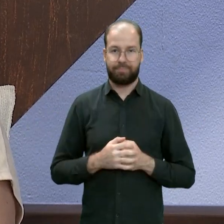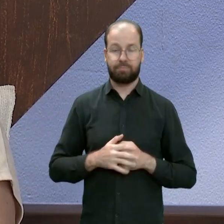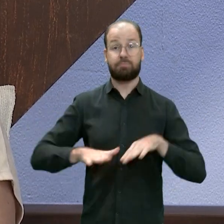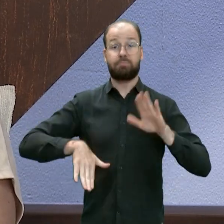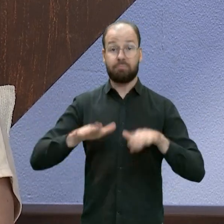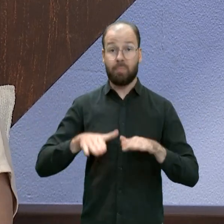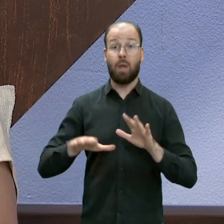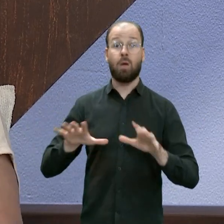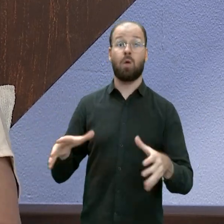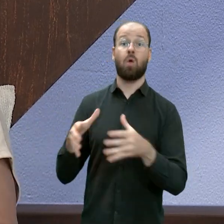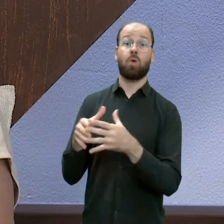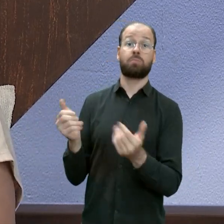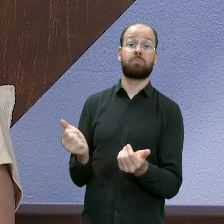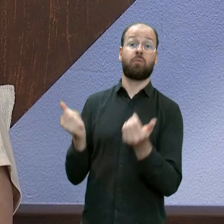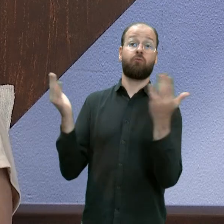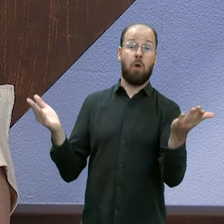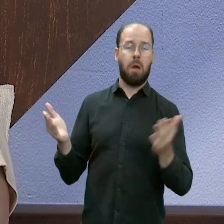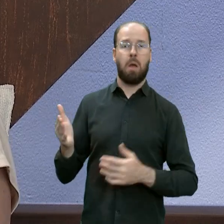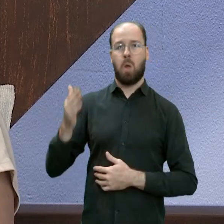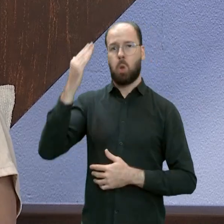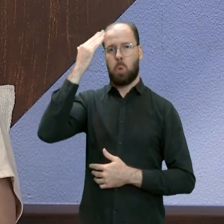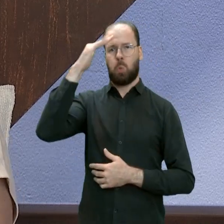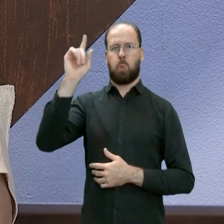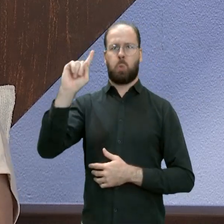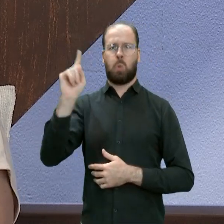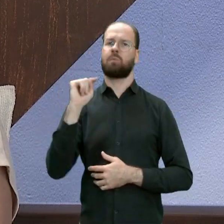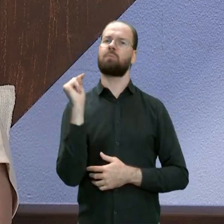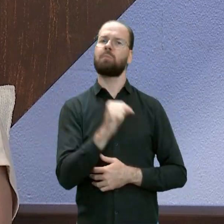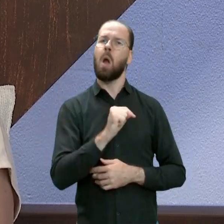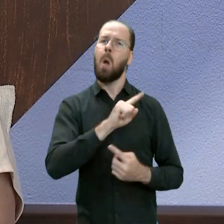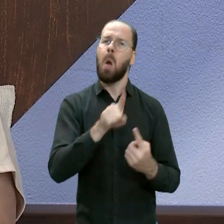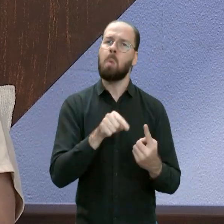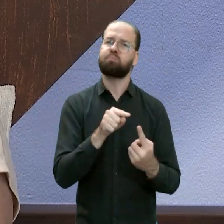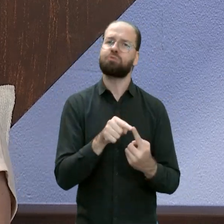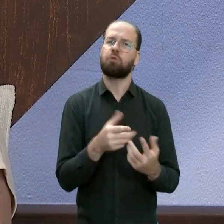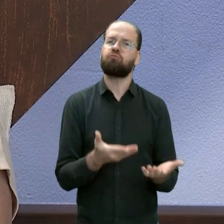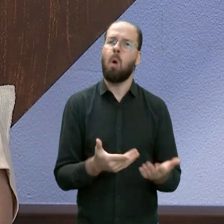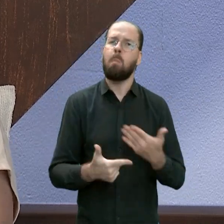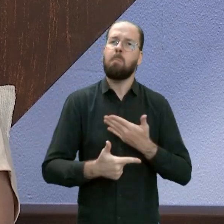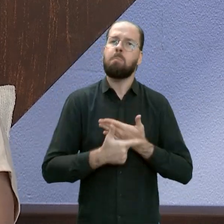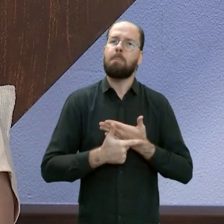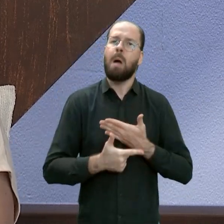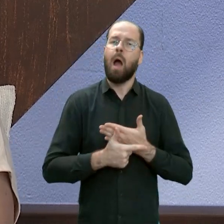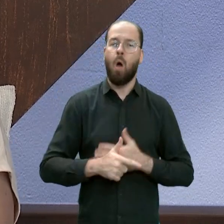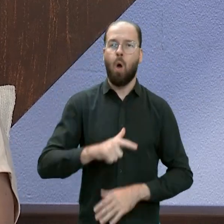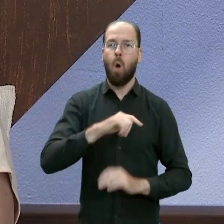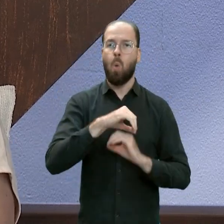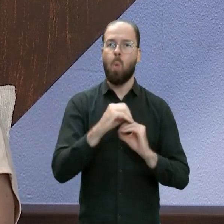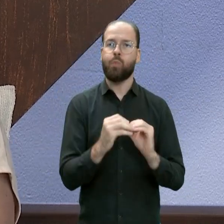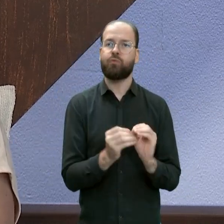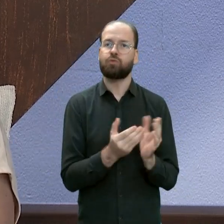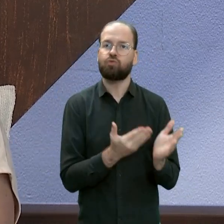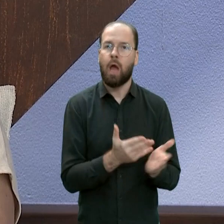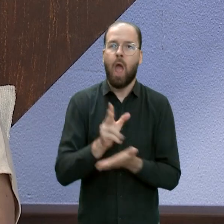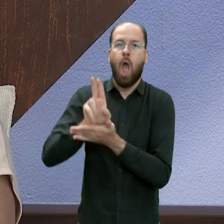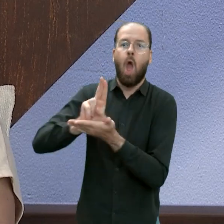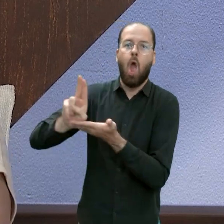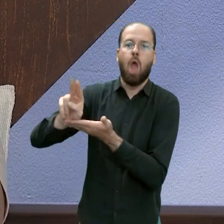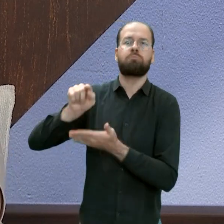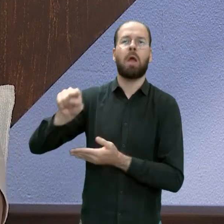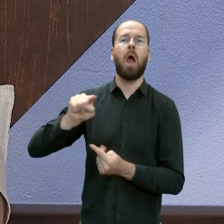comunidade em geral não entenda muito o papel da universidade, mas muito do que